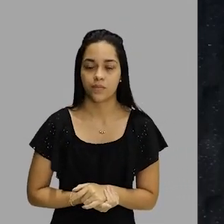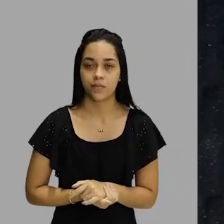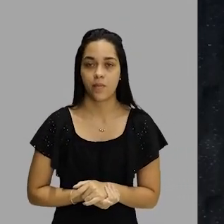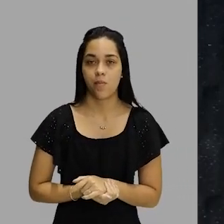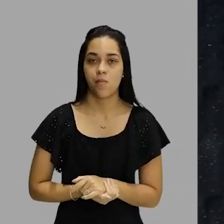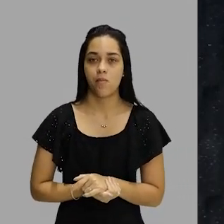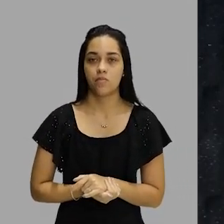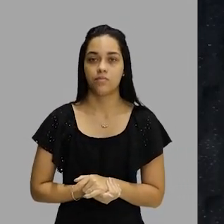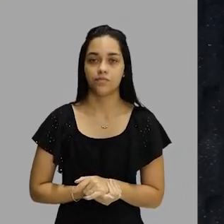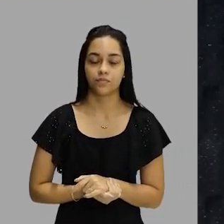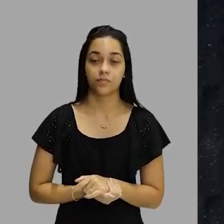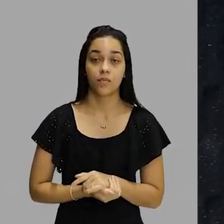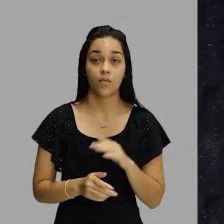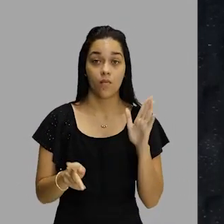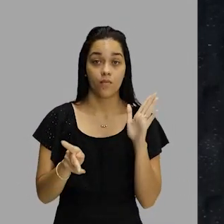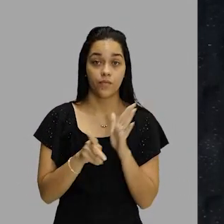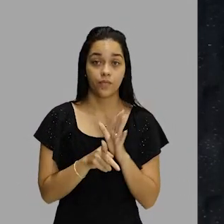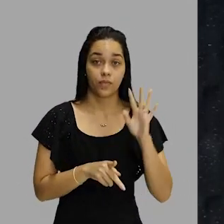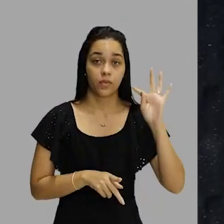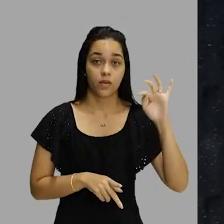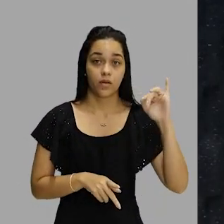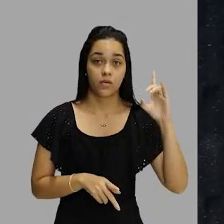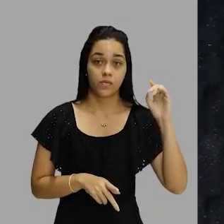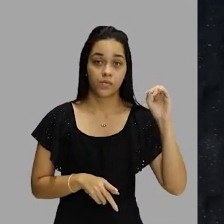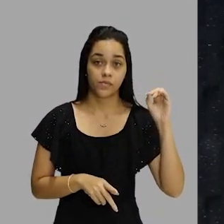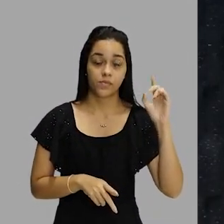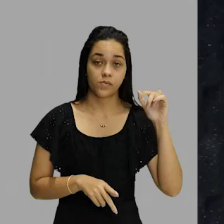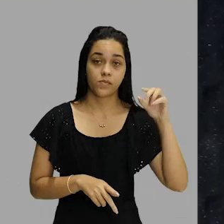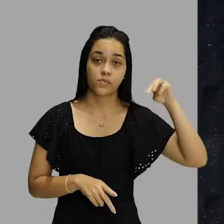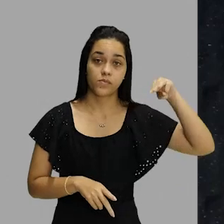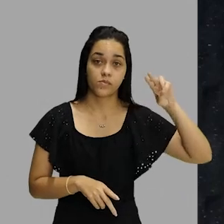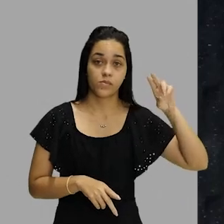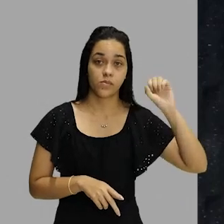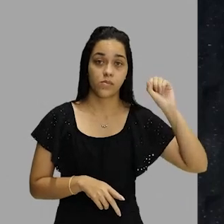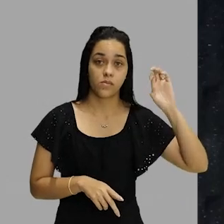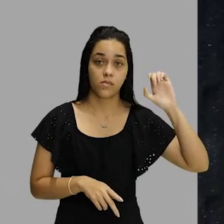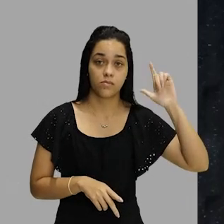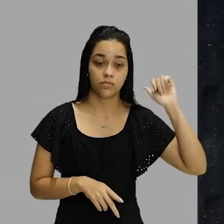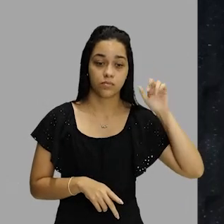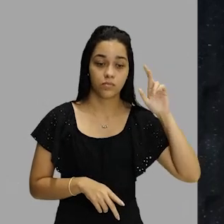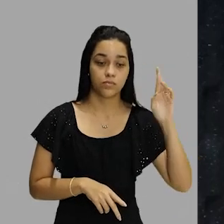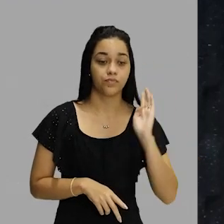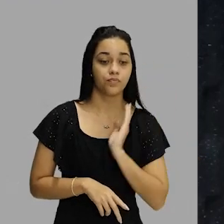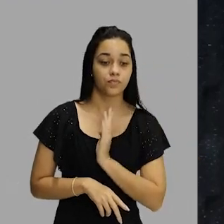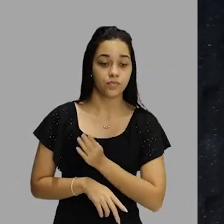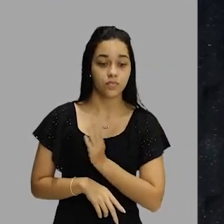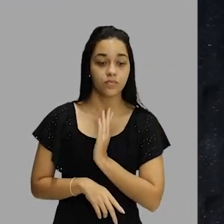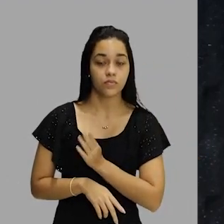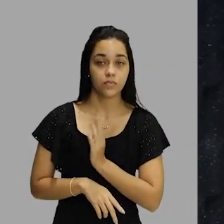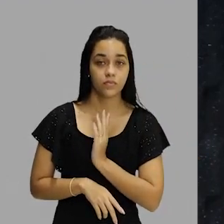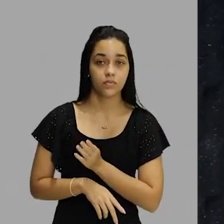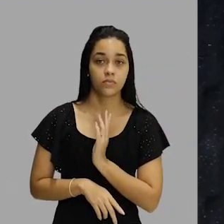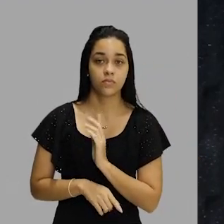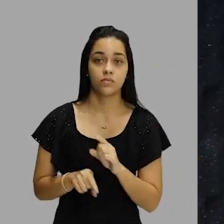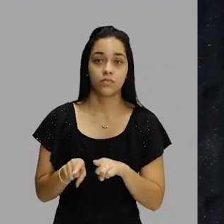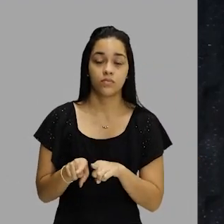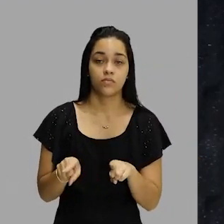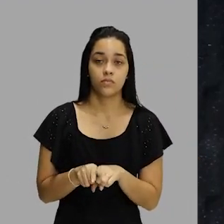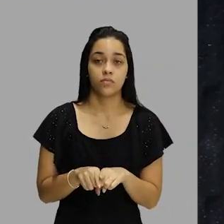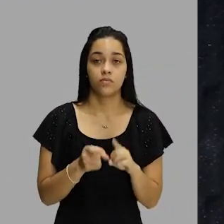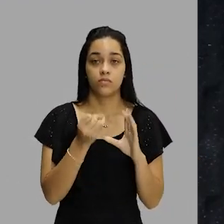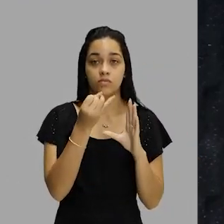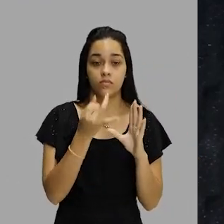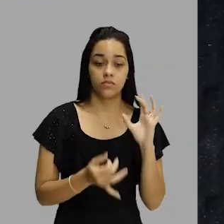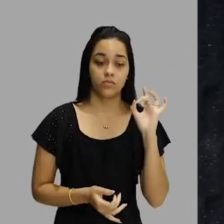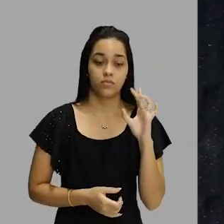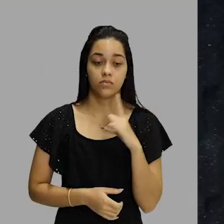é uma ramificação típica do tecido muscular estriado cardíaco. E outra característica é que as células só